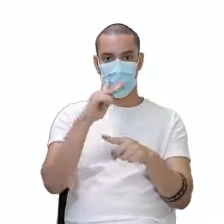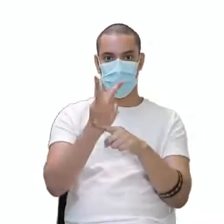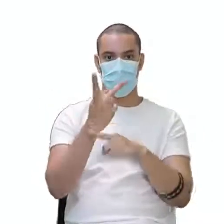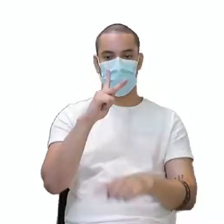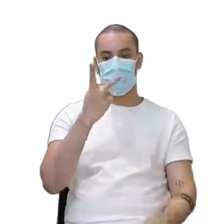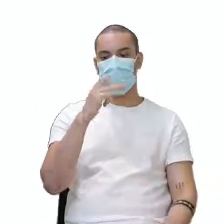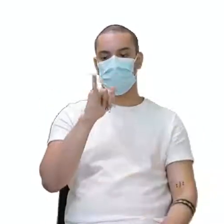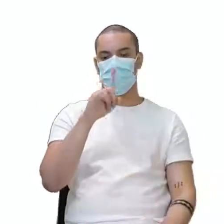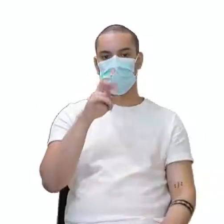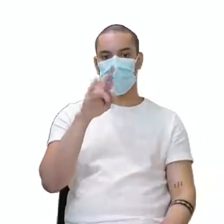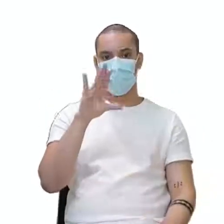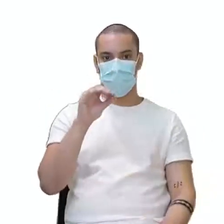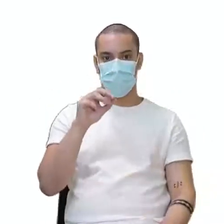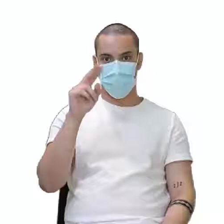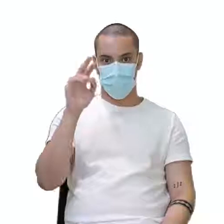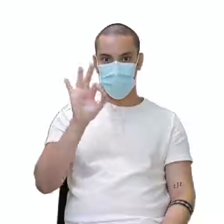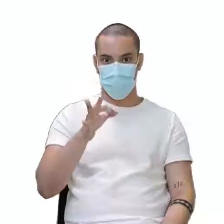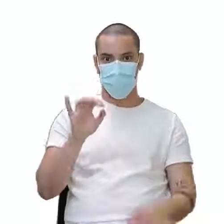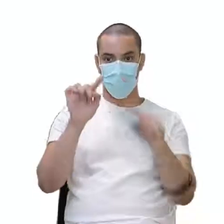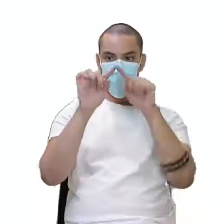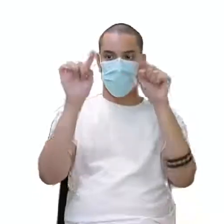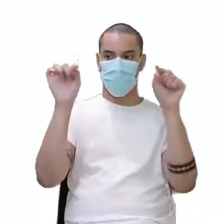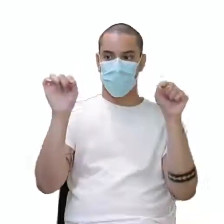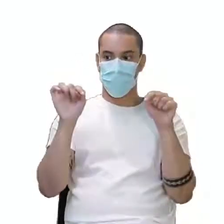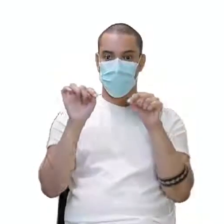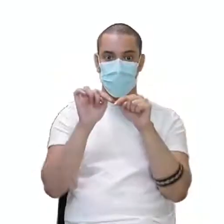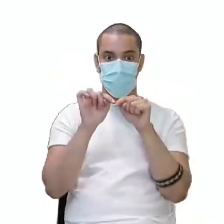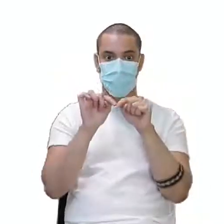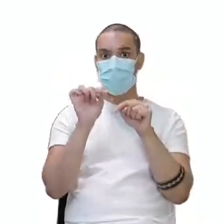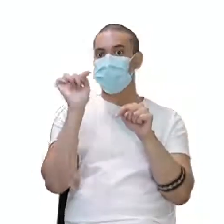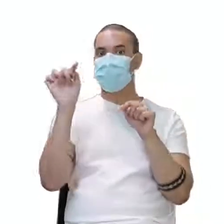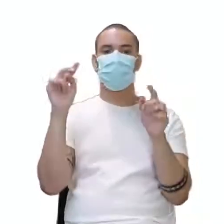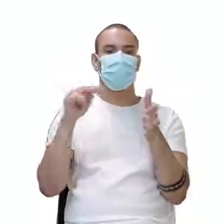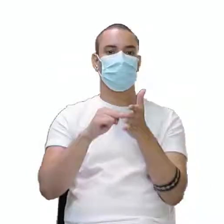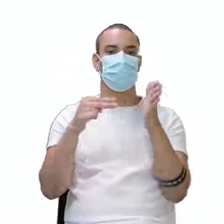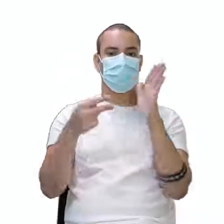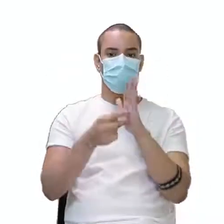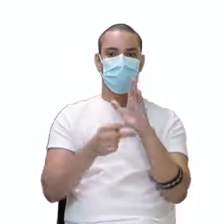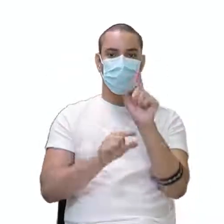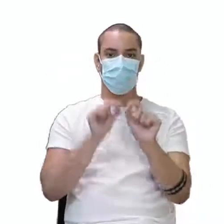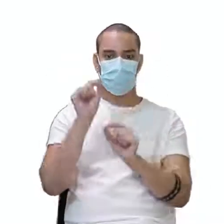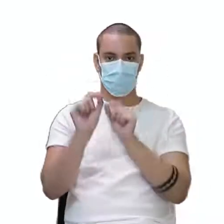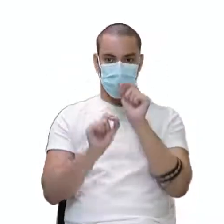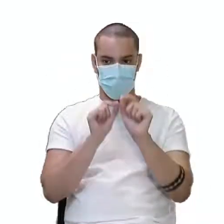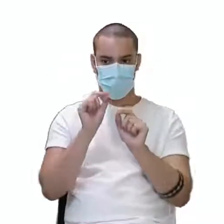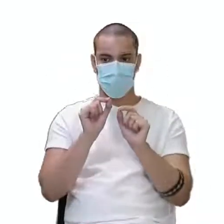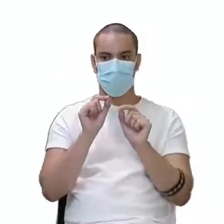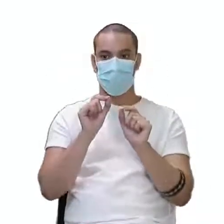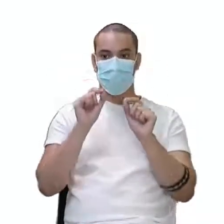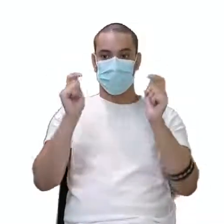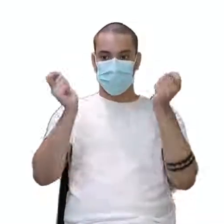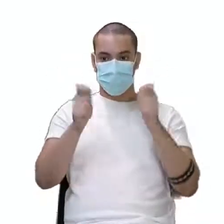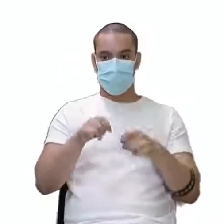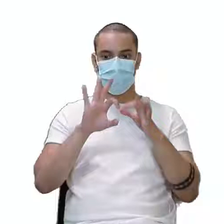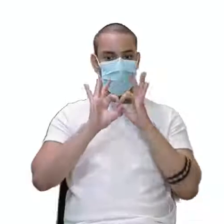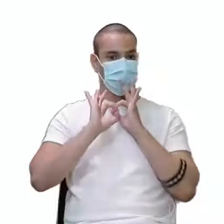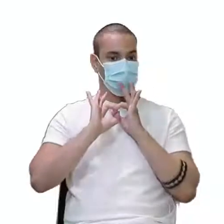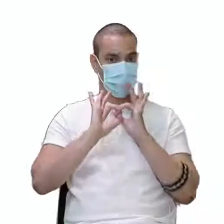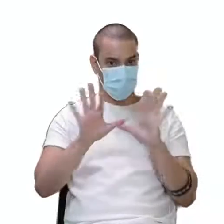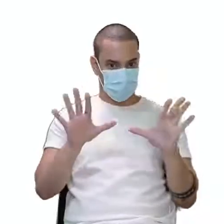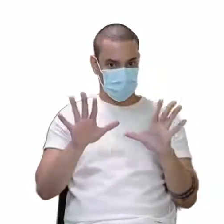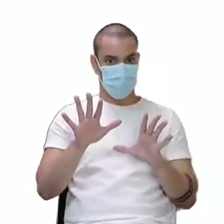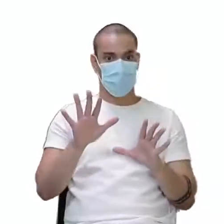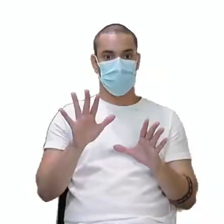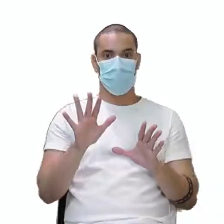fosse um triângulozinho, né? Essa conformação, ela permite